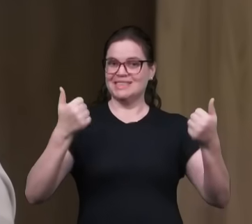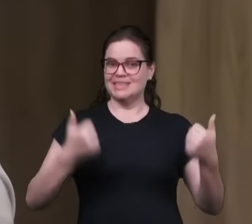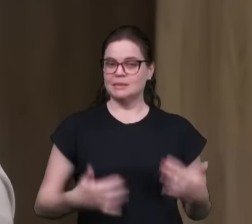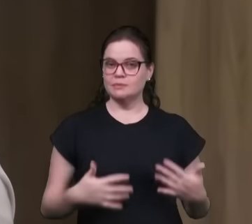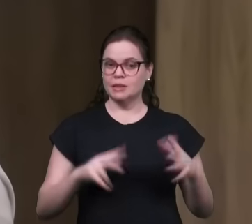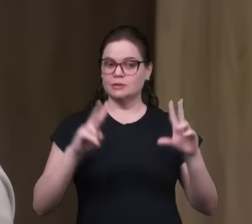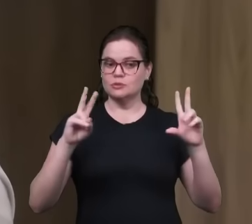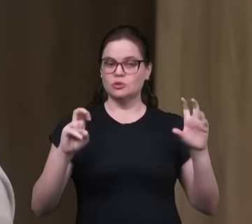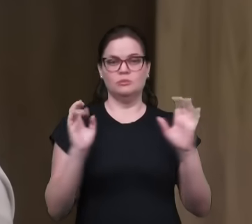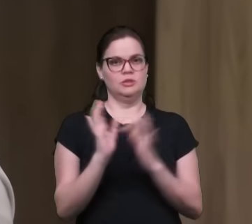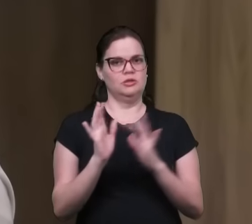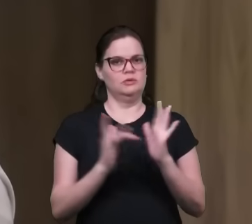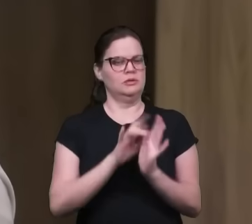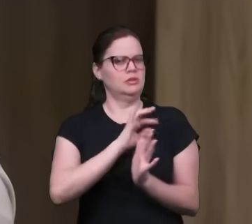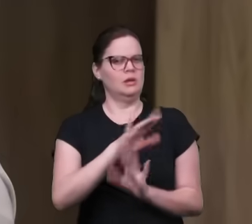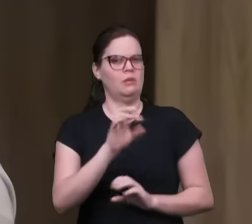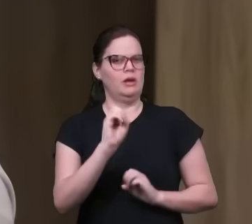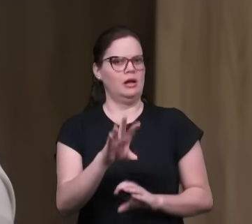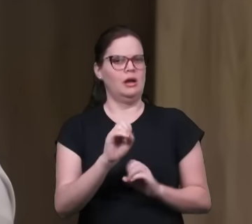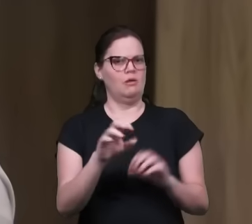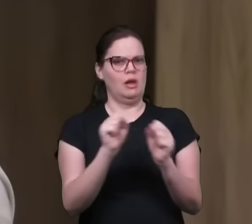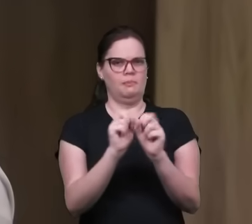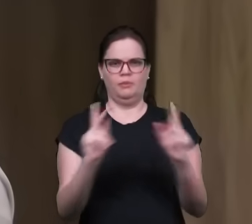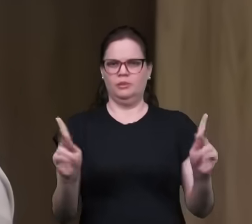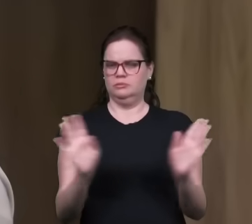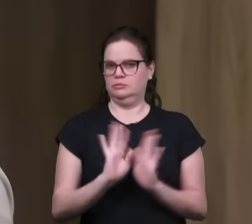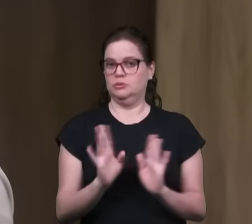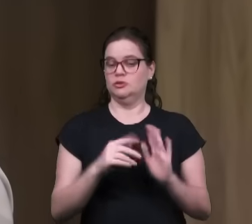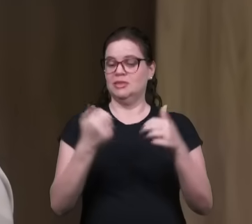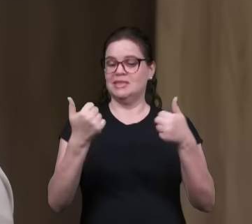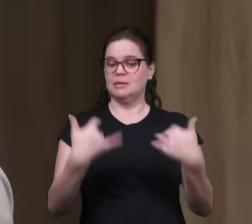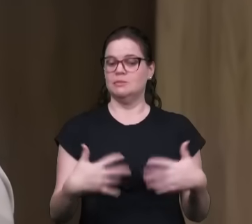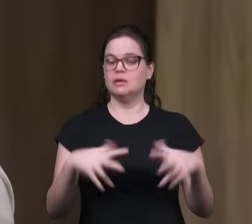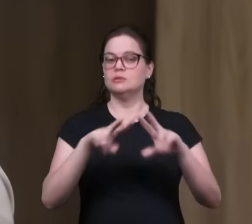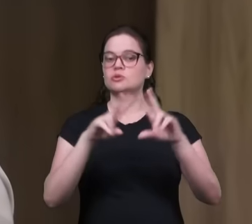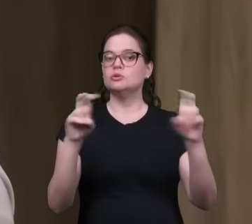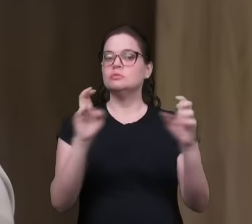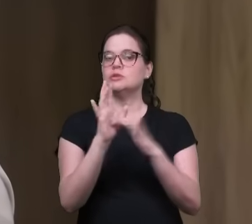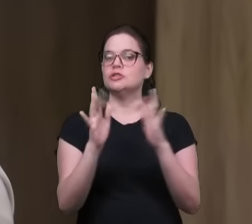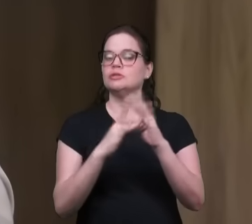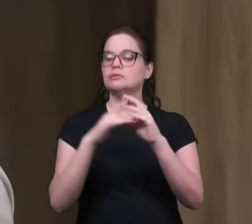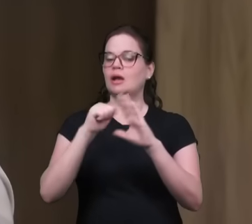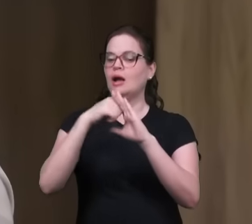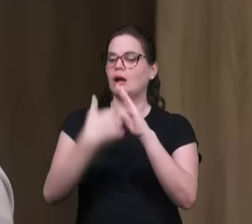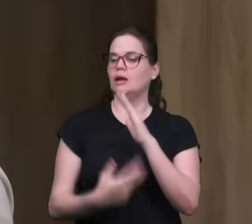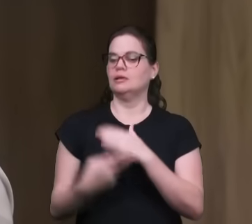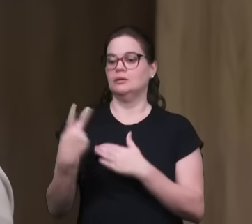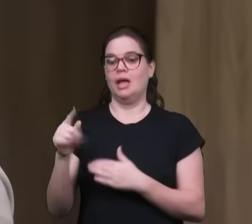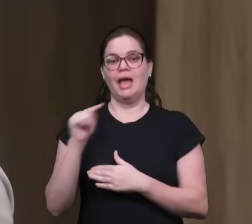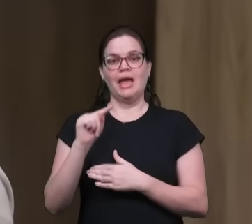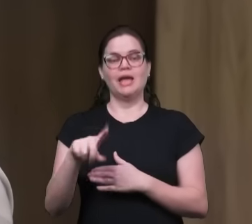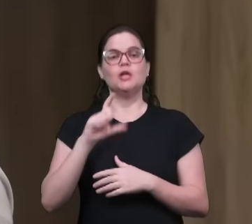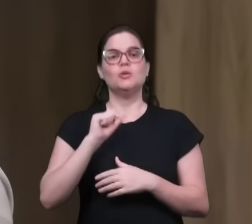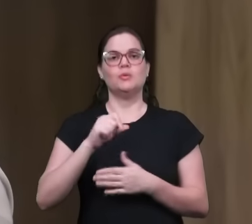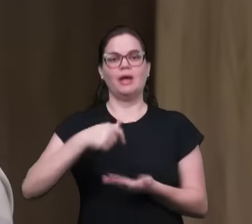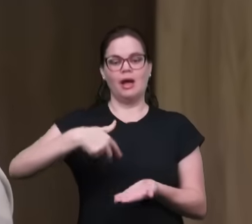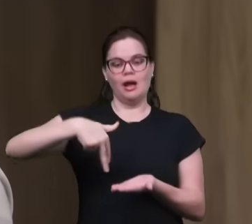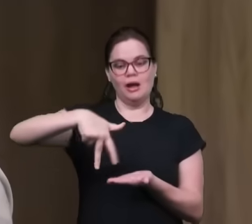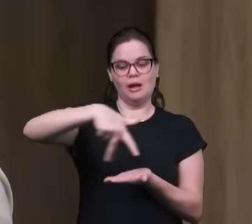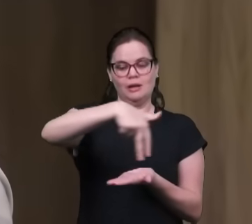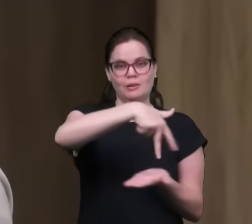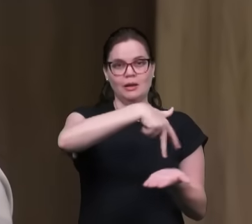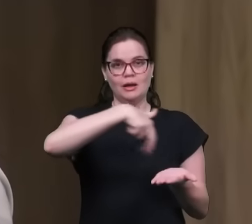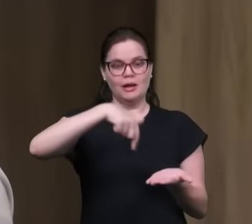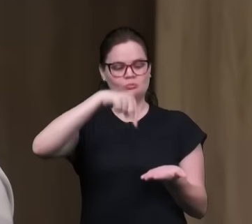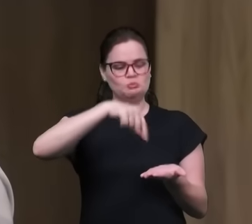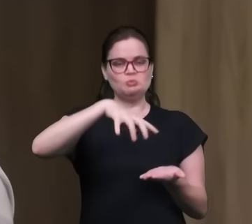falando do Senhor Jesus, né? E o texto diz que o Senhor Jesus, ele é aquele que anda no meio dos 7